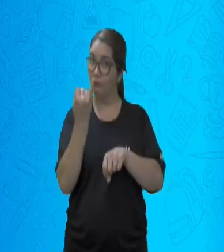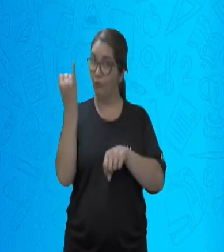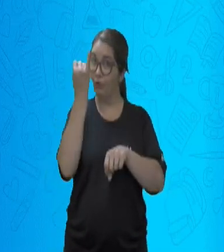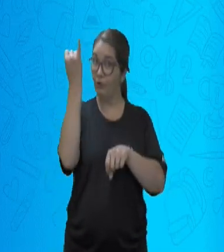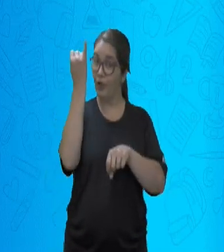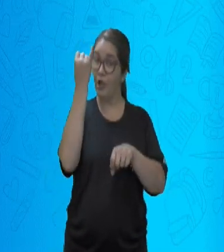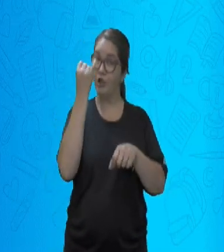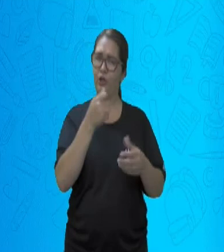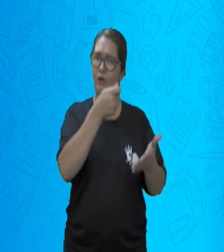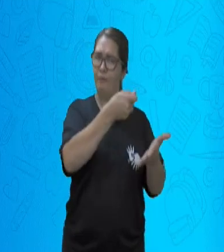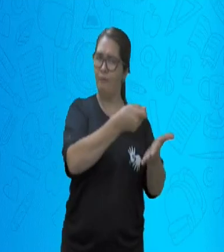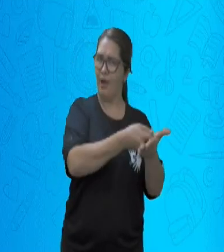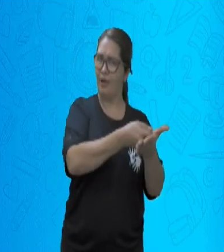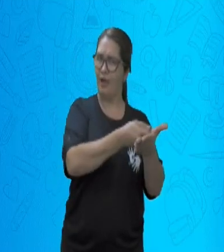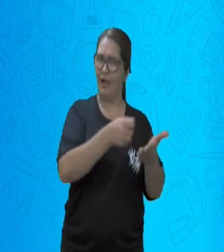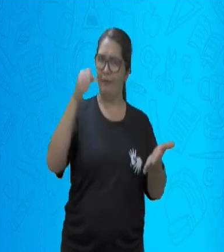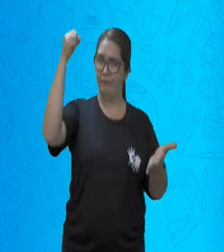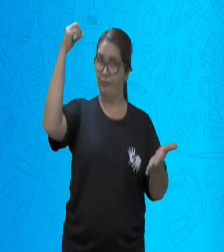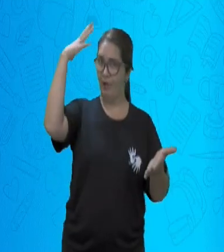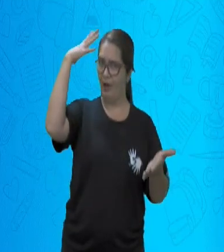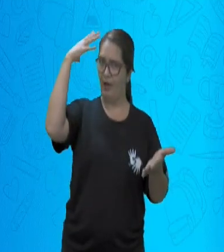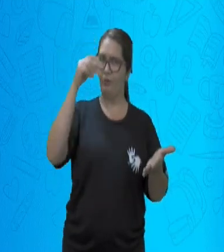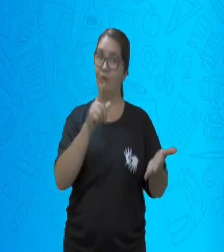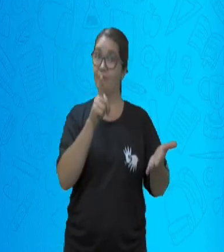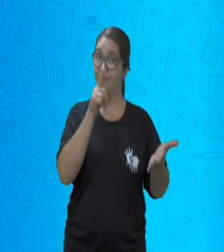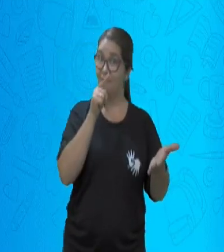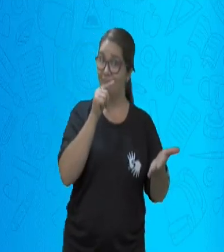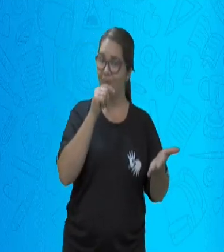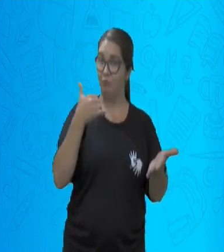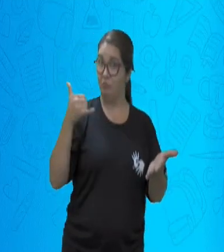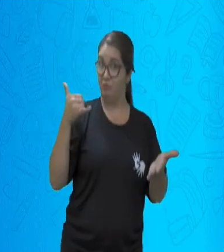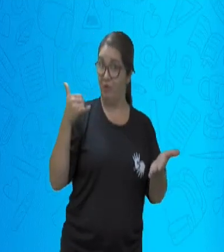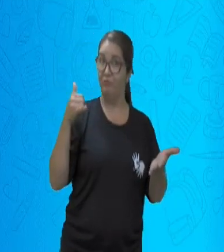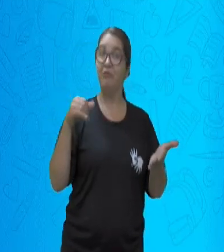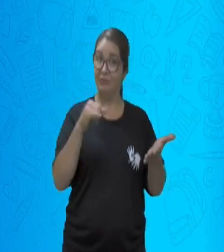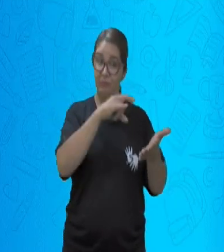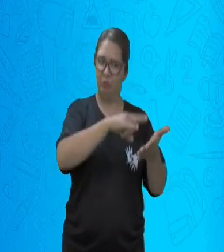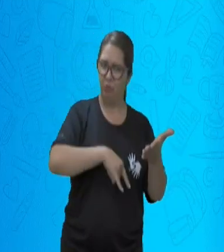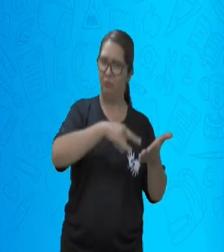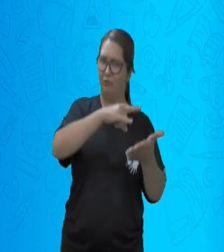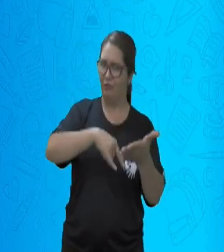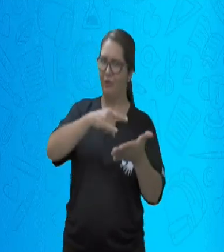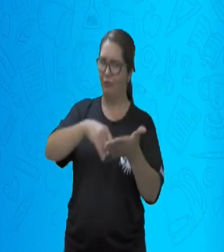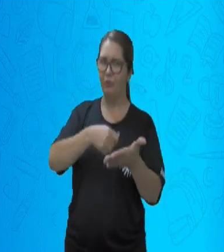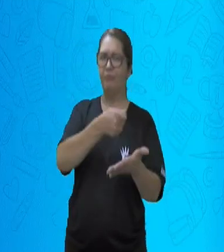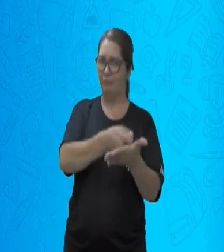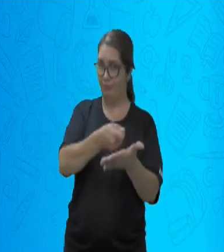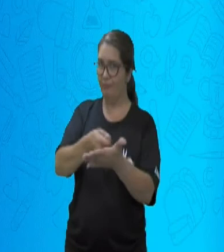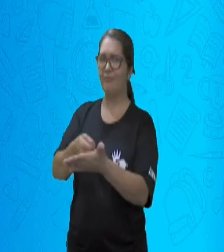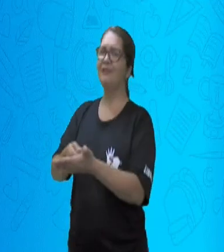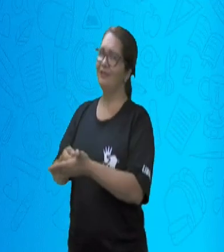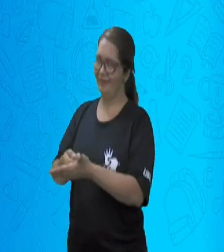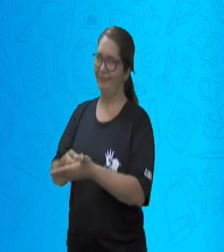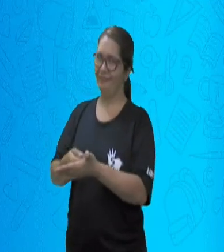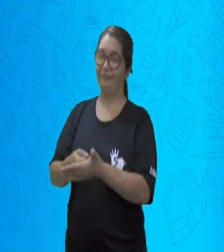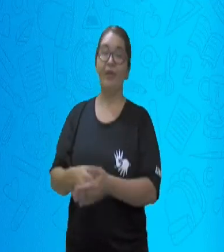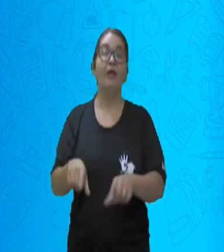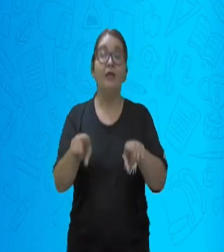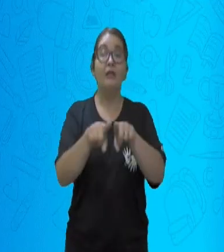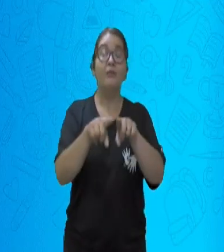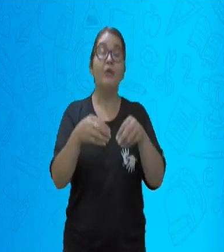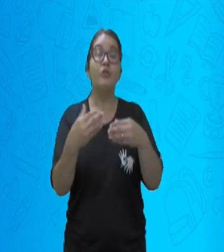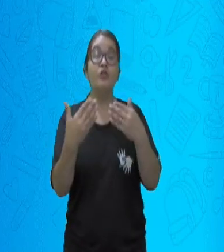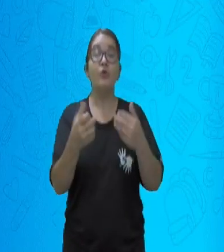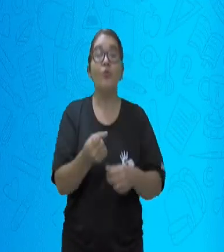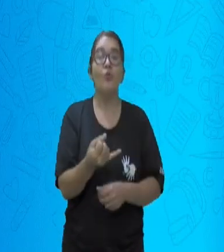precisa calcular se a gente tem a quantidade suficiente, se a gente vai conseguir tirar ou dividir a